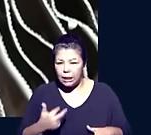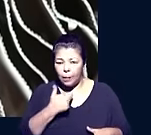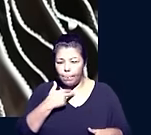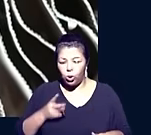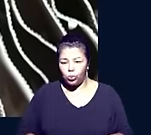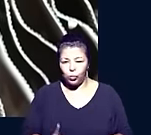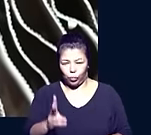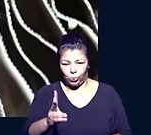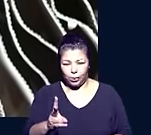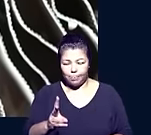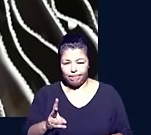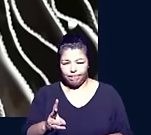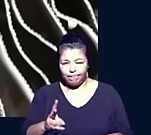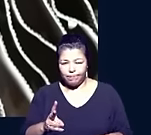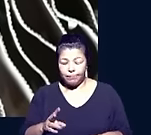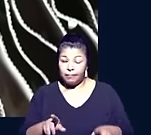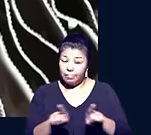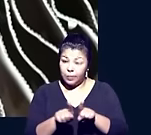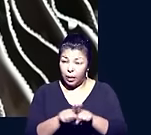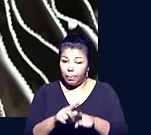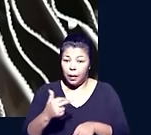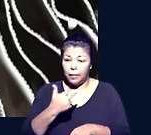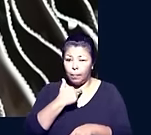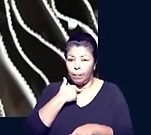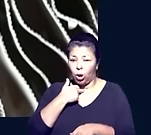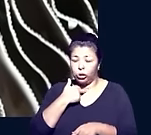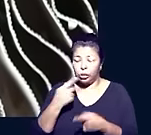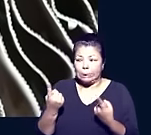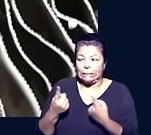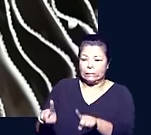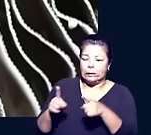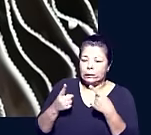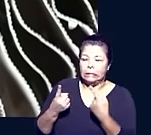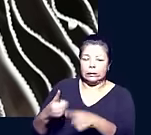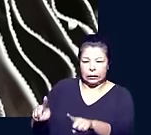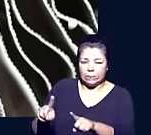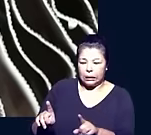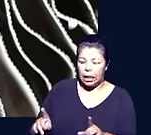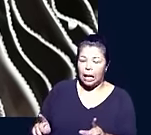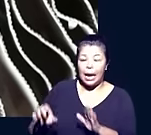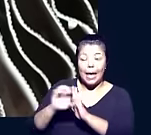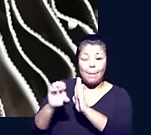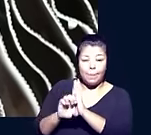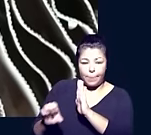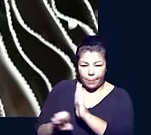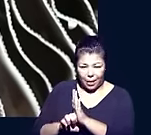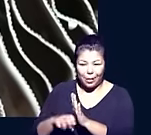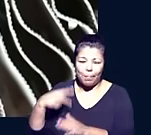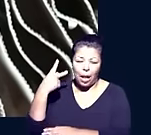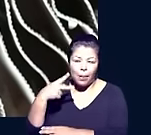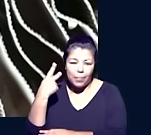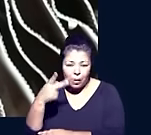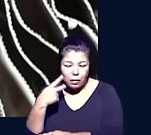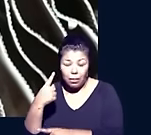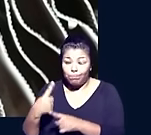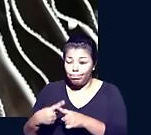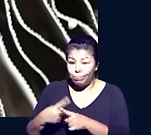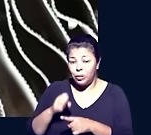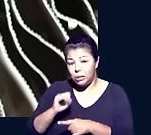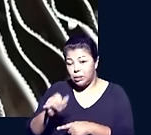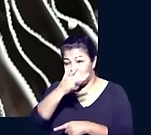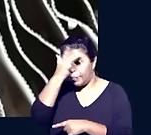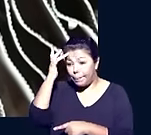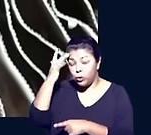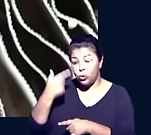pode querer demonizar a emenda parlamentar E nem pode proteger quem faz ma uso dela quem faz ma uso dela tem que pagar e isso